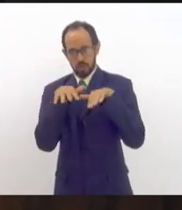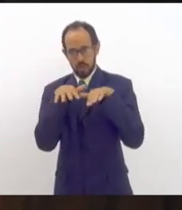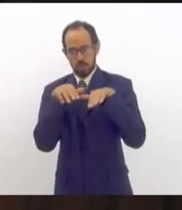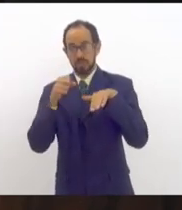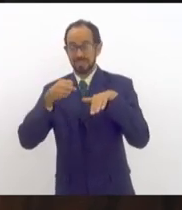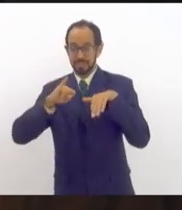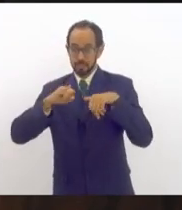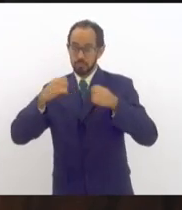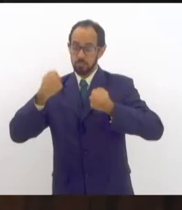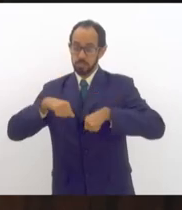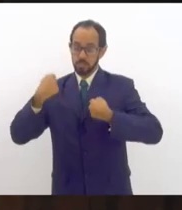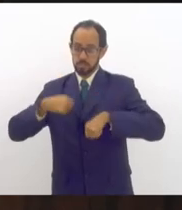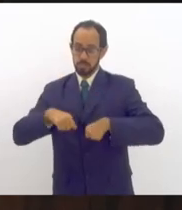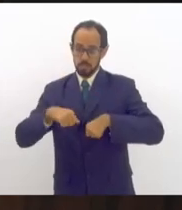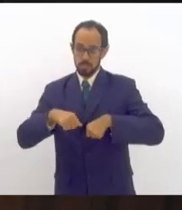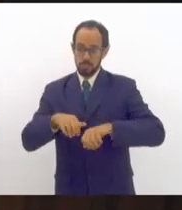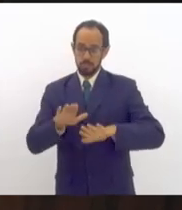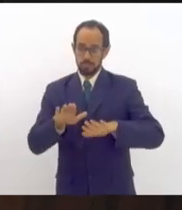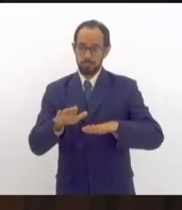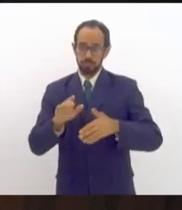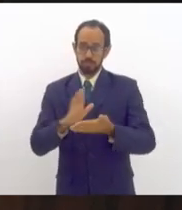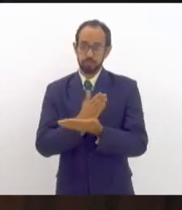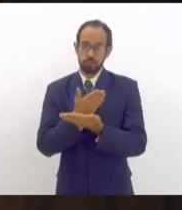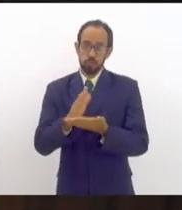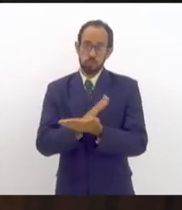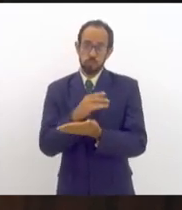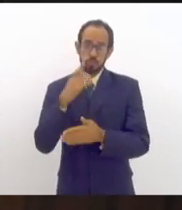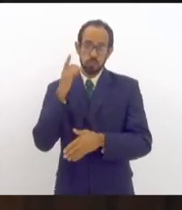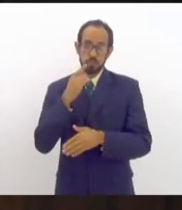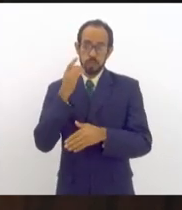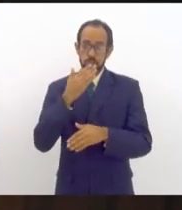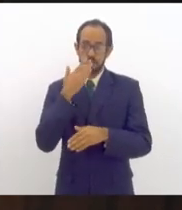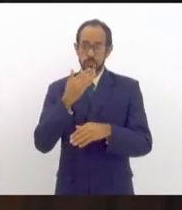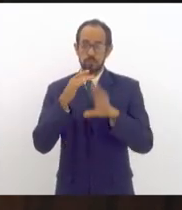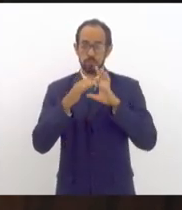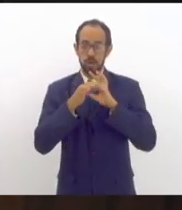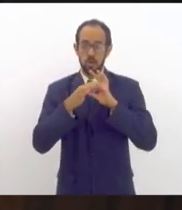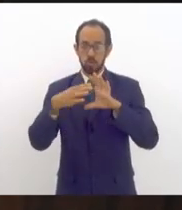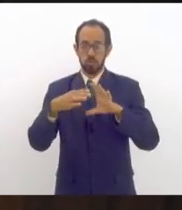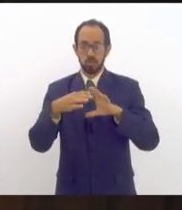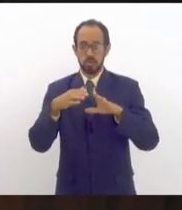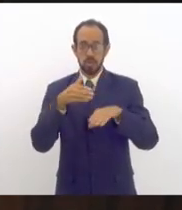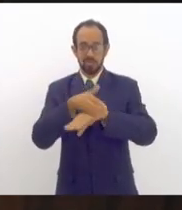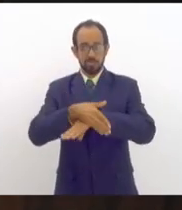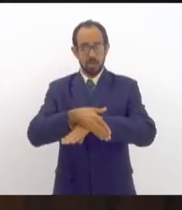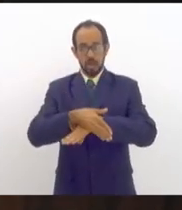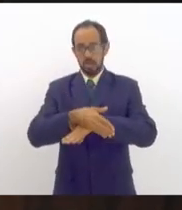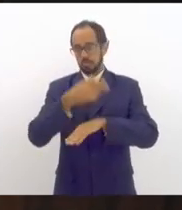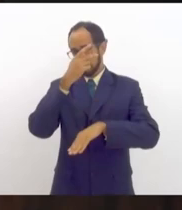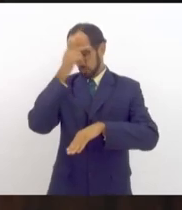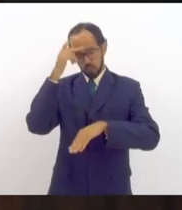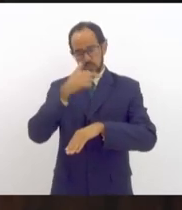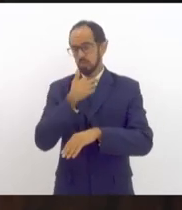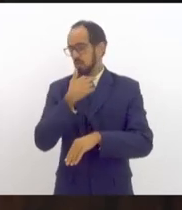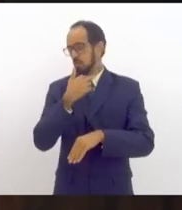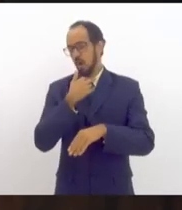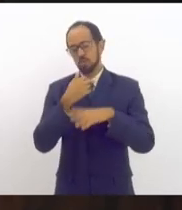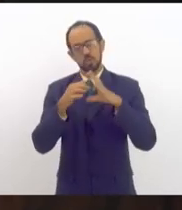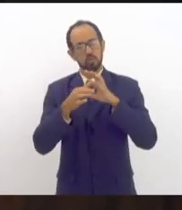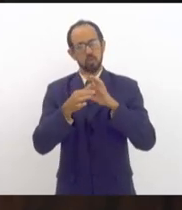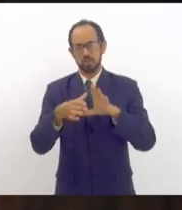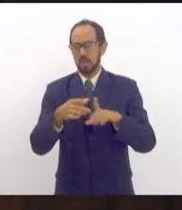precisar E aí tem Deputado me pedindo para autorizar a entrada de pessoas eu não posso autorizar porque já